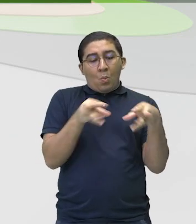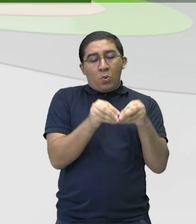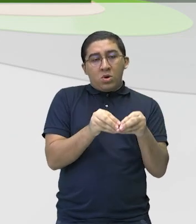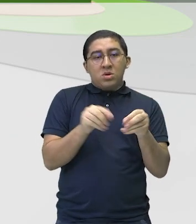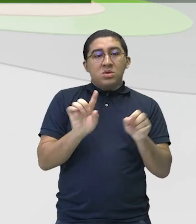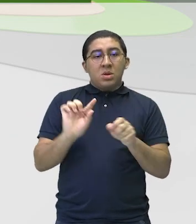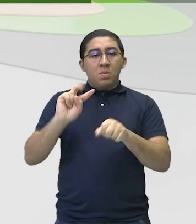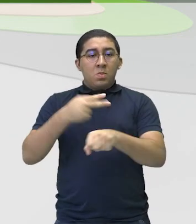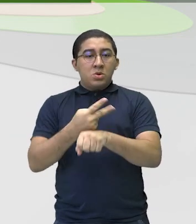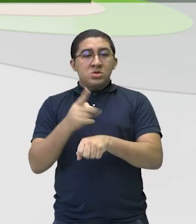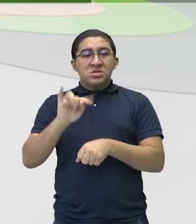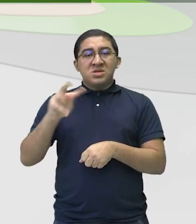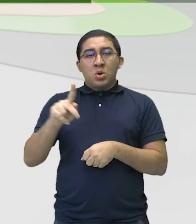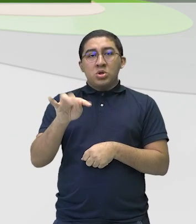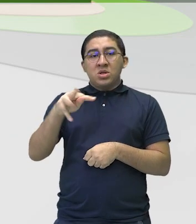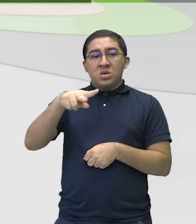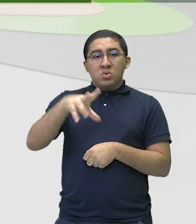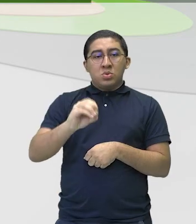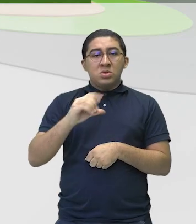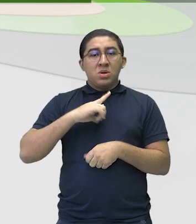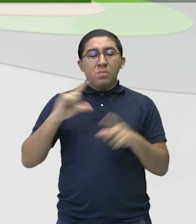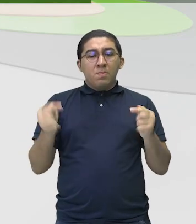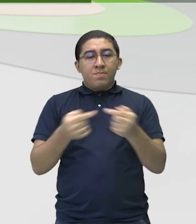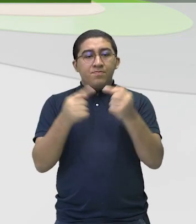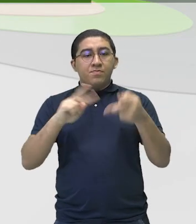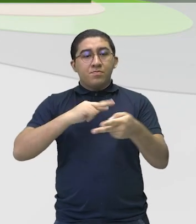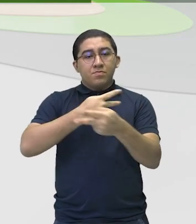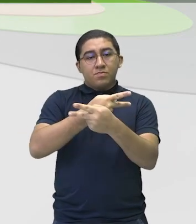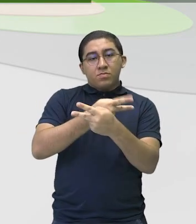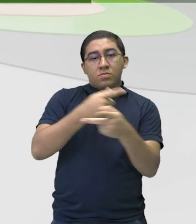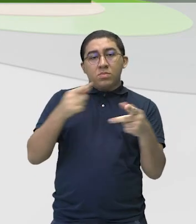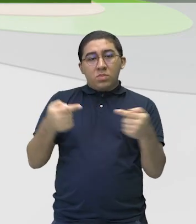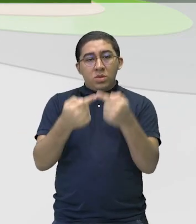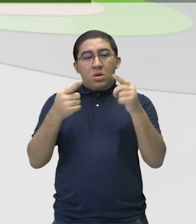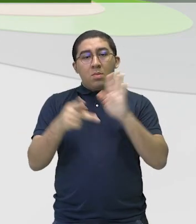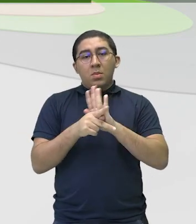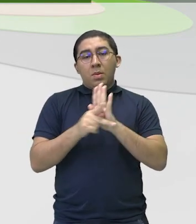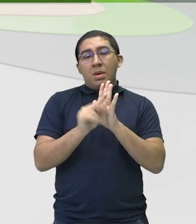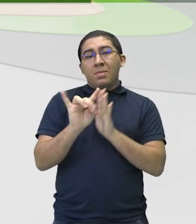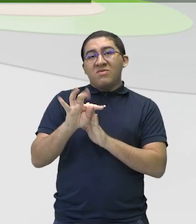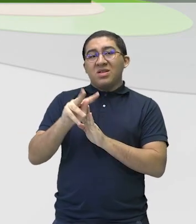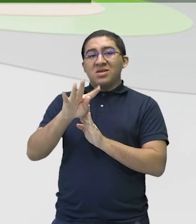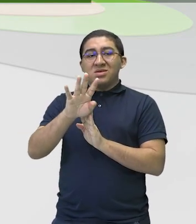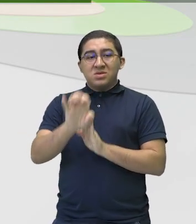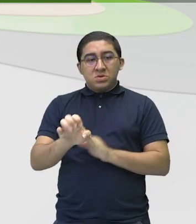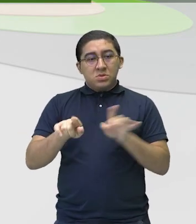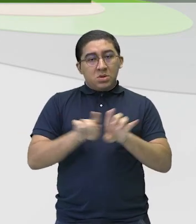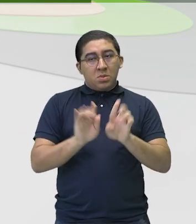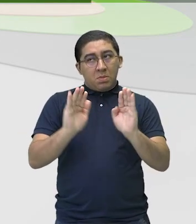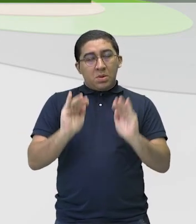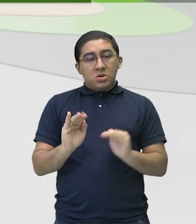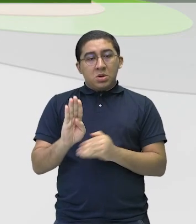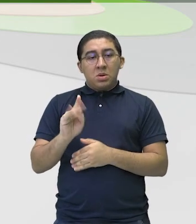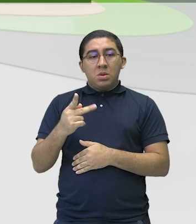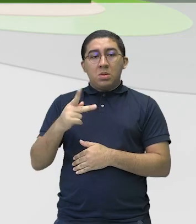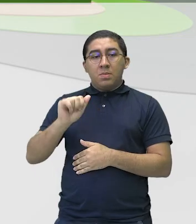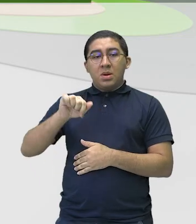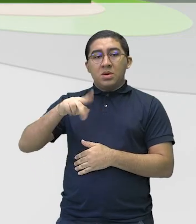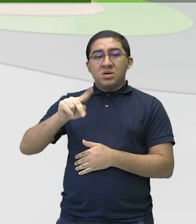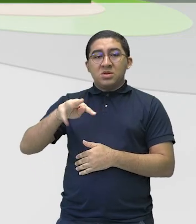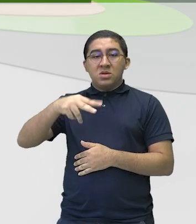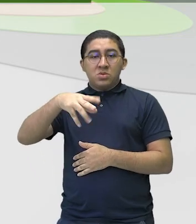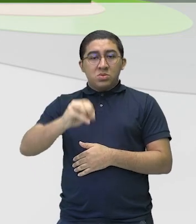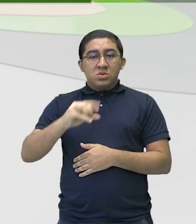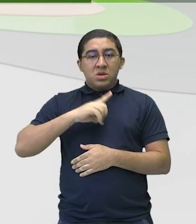zigóteno, ocorre o pareamento dos cromossomos homólogos, formando aí os bivalentes. No paquíteno, nós temos, então, o